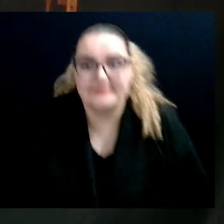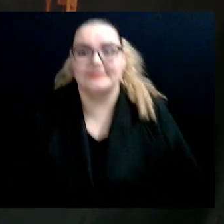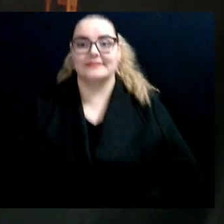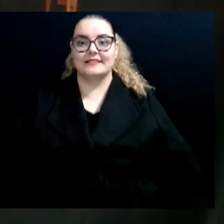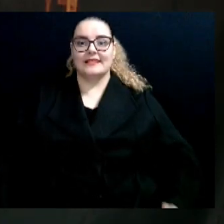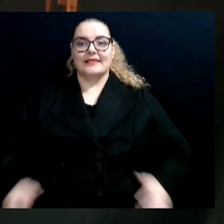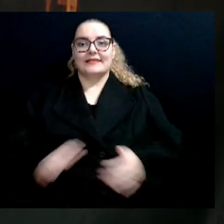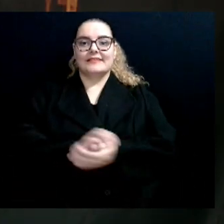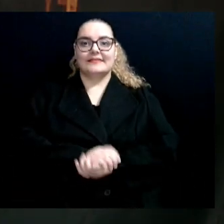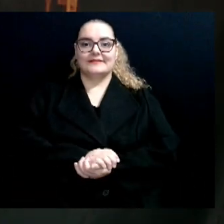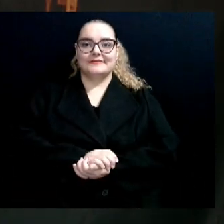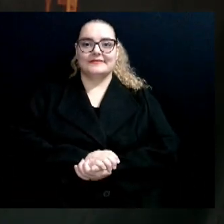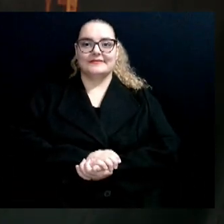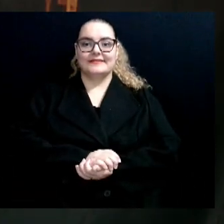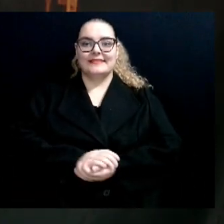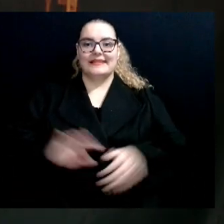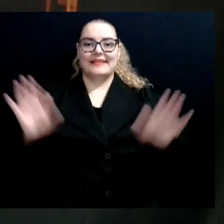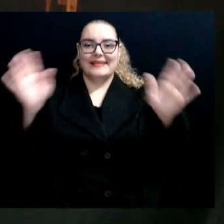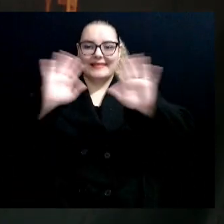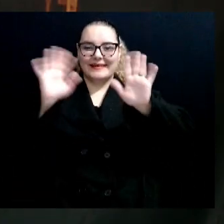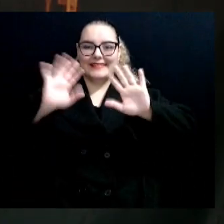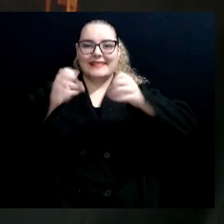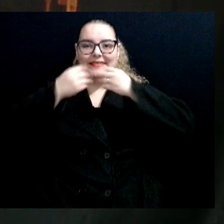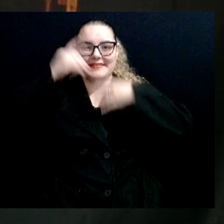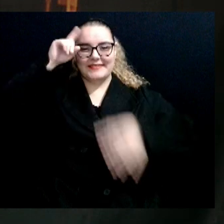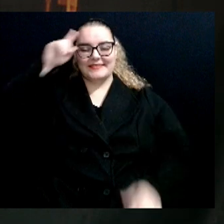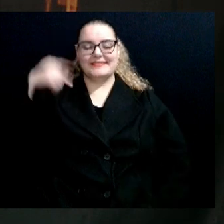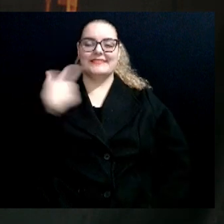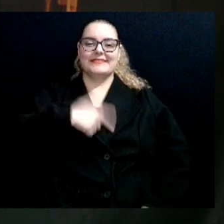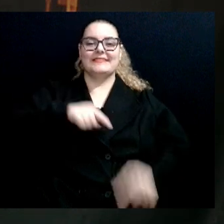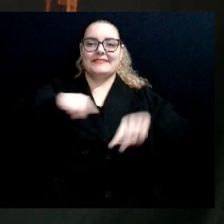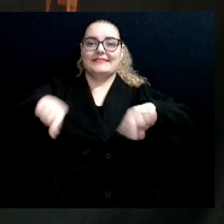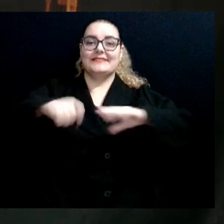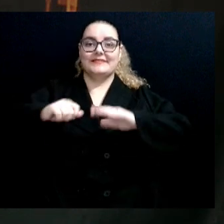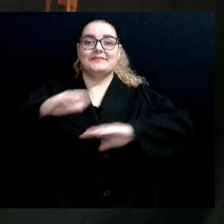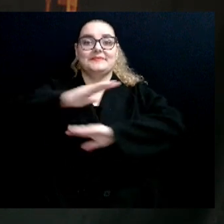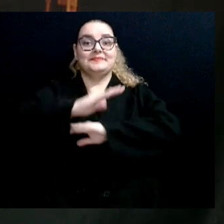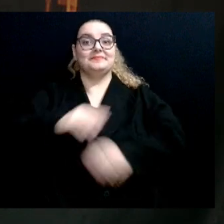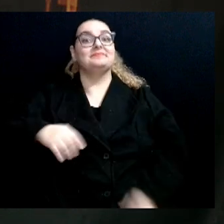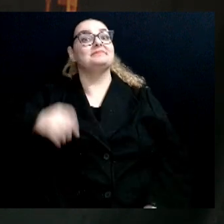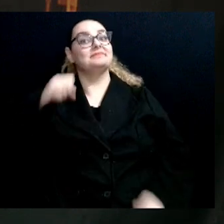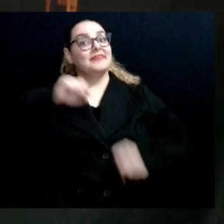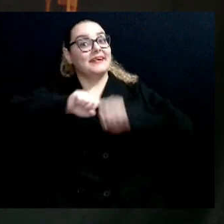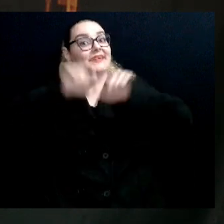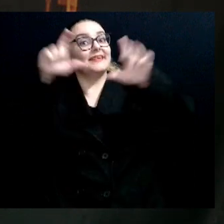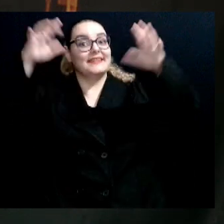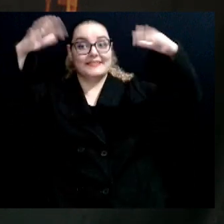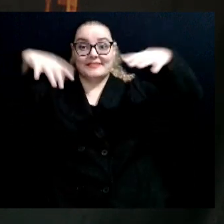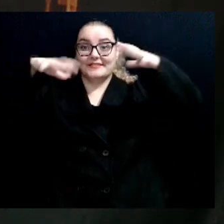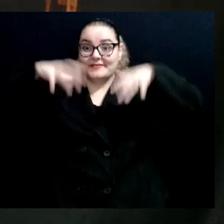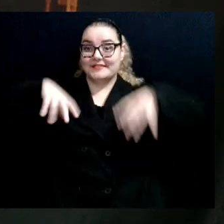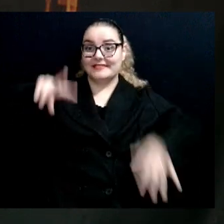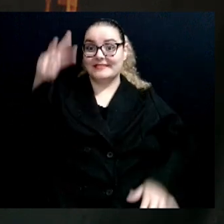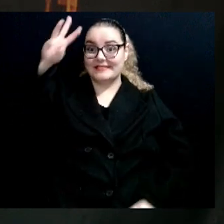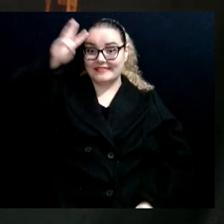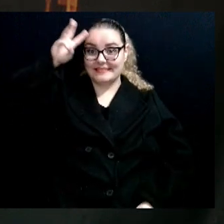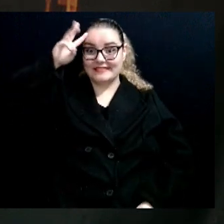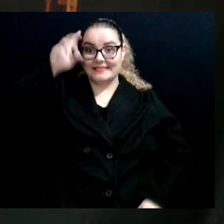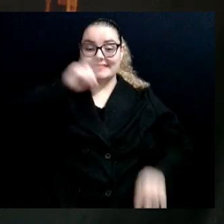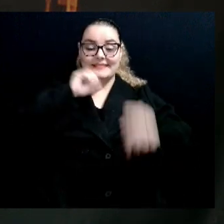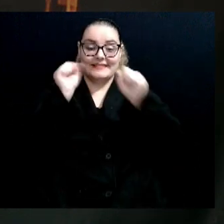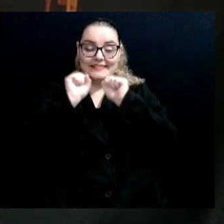Câmara no ar, ao vivo. Manhã chuvosa de terça-feira, inverno brasileiro, de